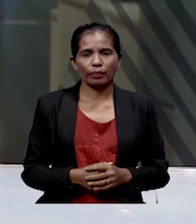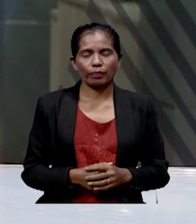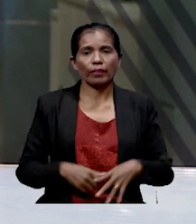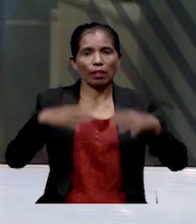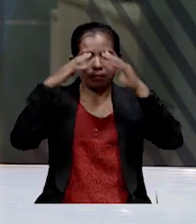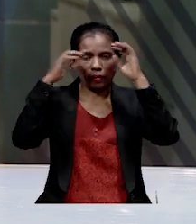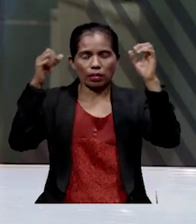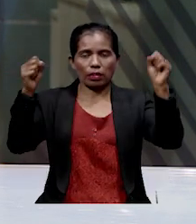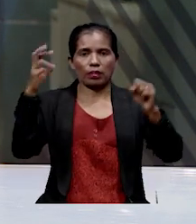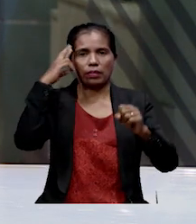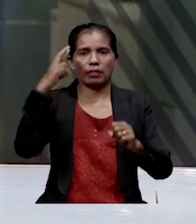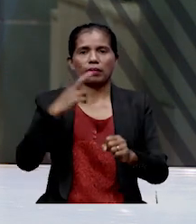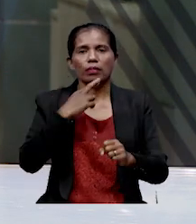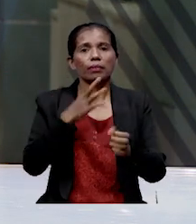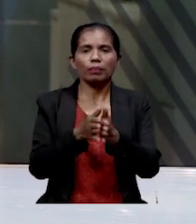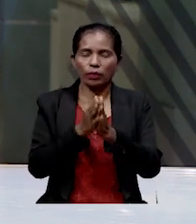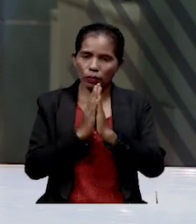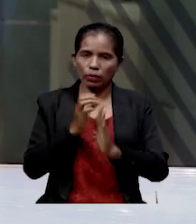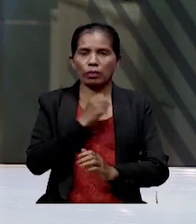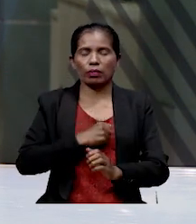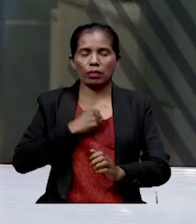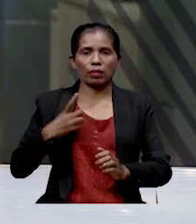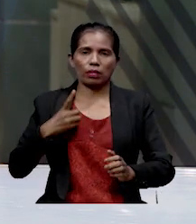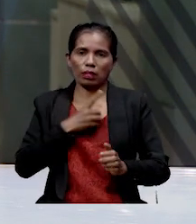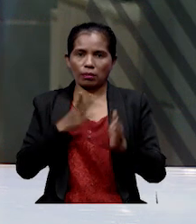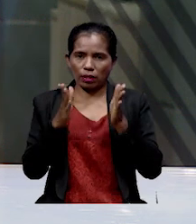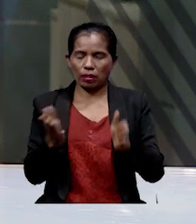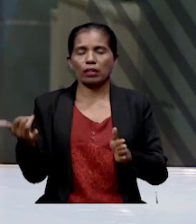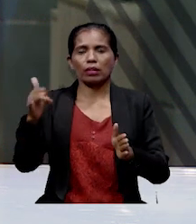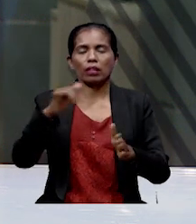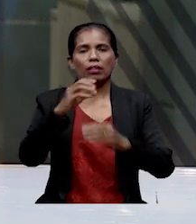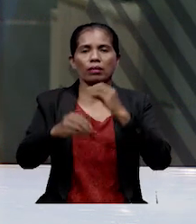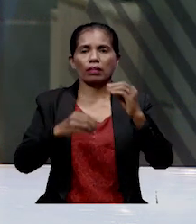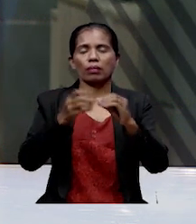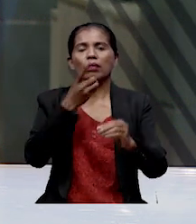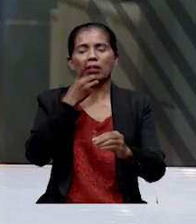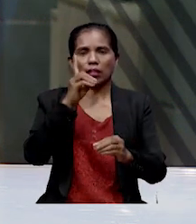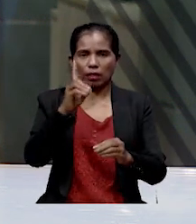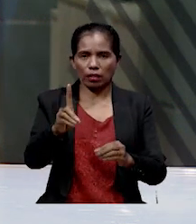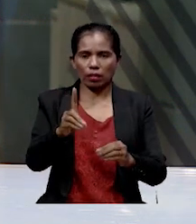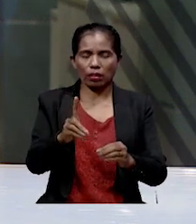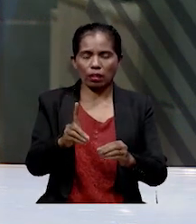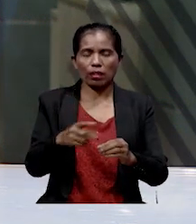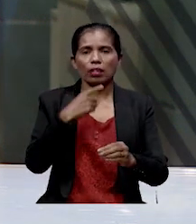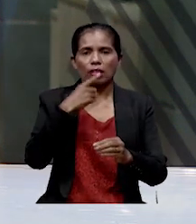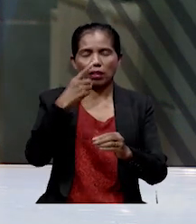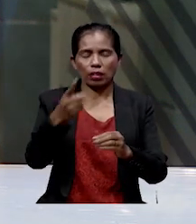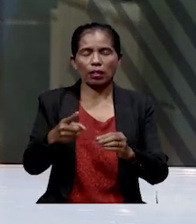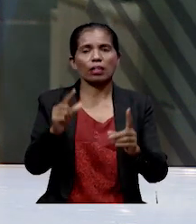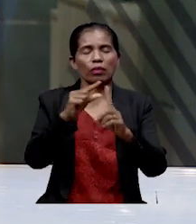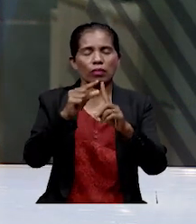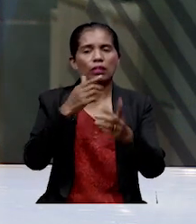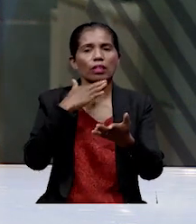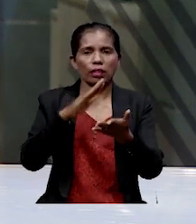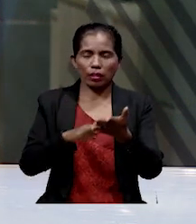Presidente da República José Ramos Horta russo desculpa para deputado Sira relaciona com a declaração nebe considera insulta a